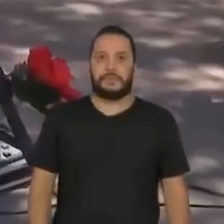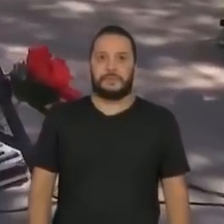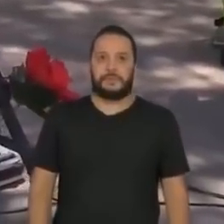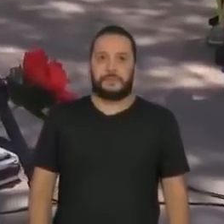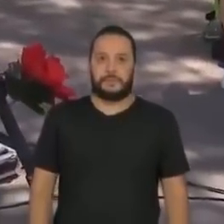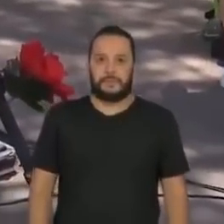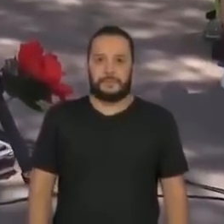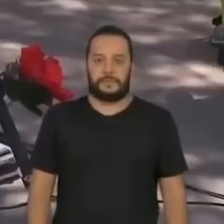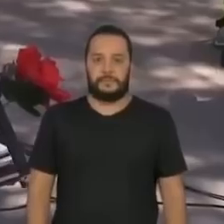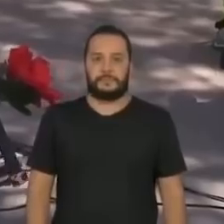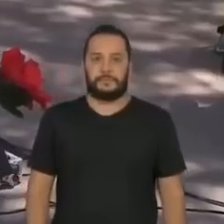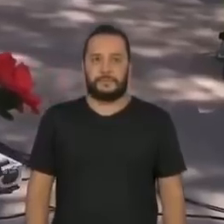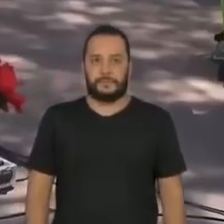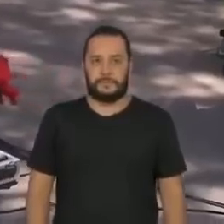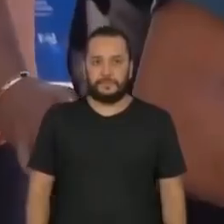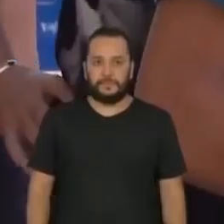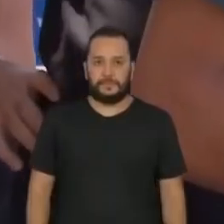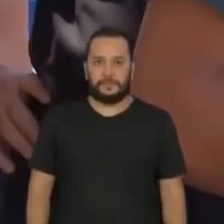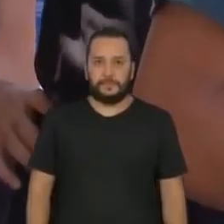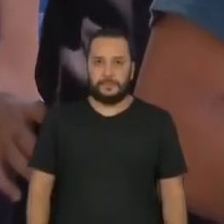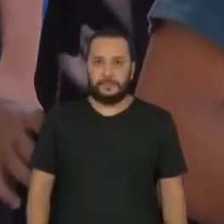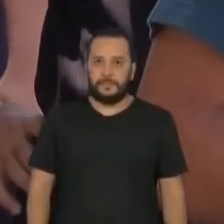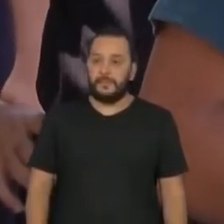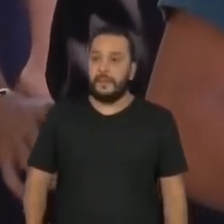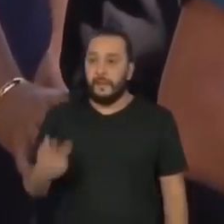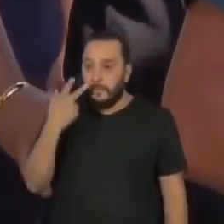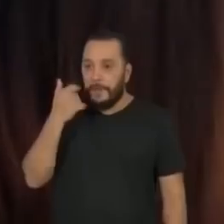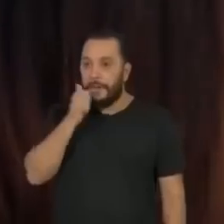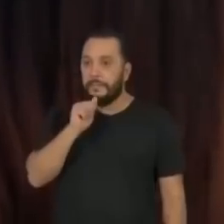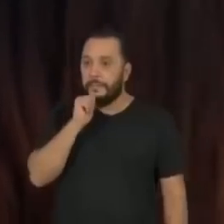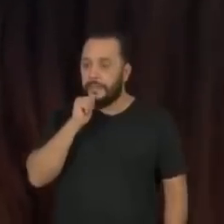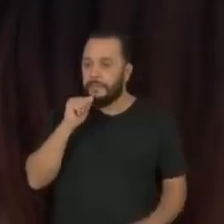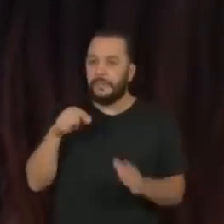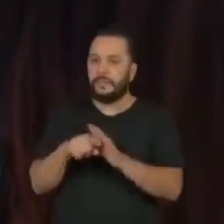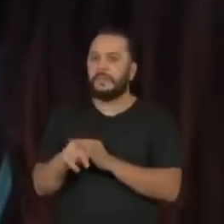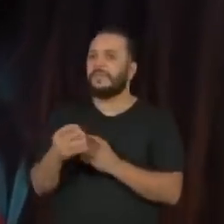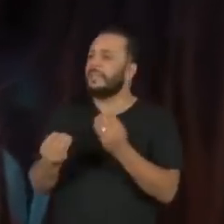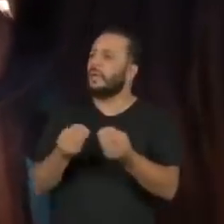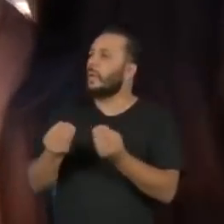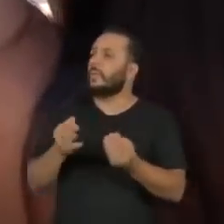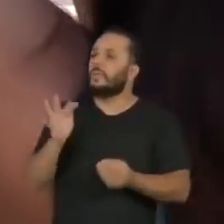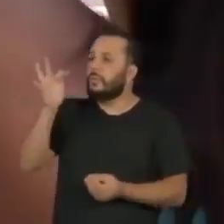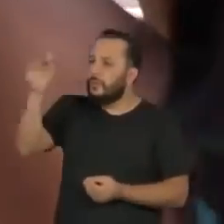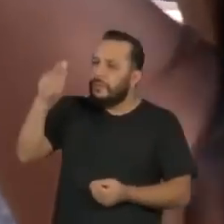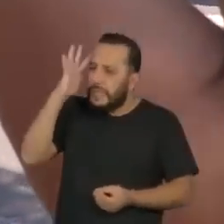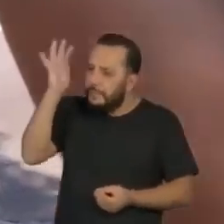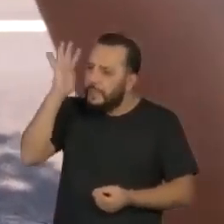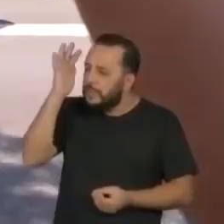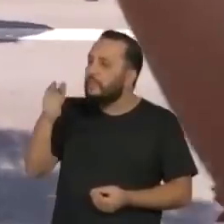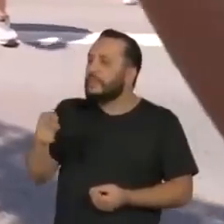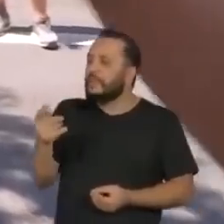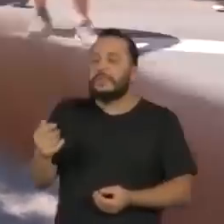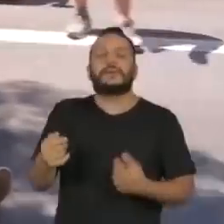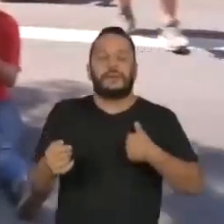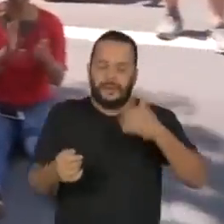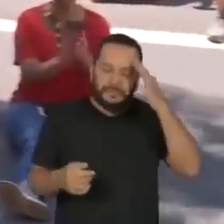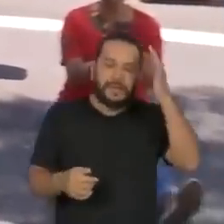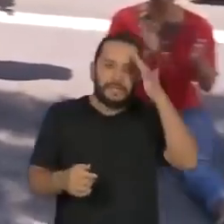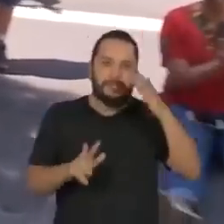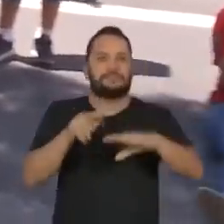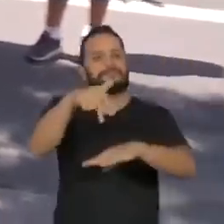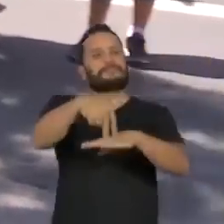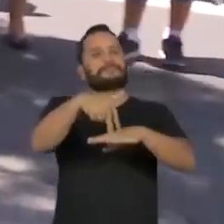tudo que fizemos. Meus pais me perguntam o tempo todo, mas o que você quer seguir, filha? Você se imagina no palco? Porque eu me imagino no palco o tempo todo.